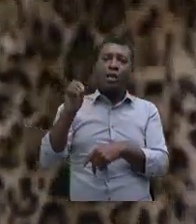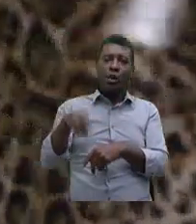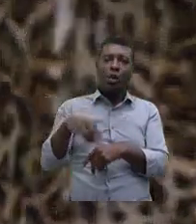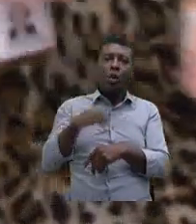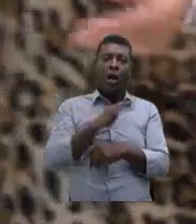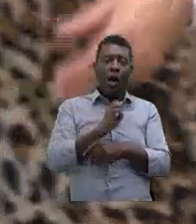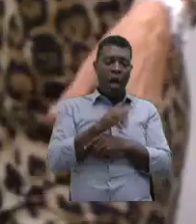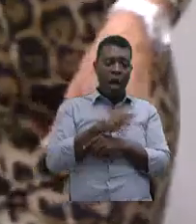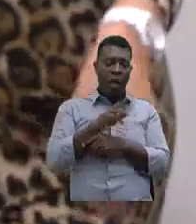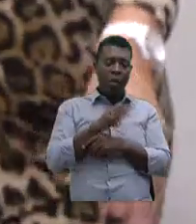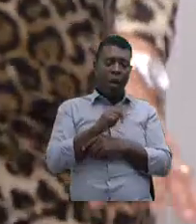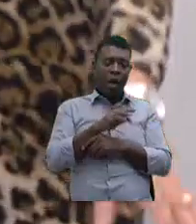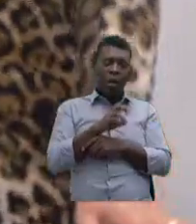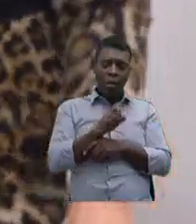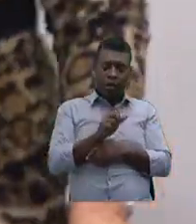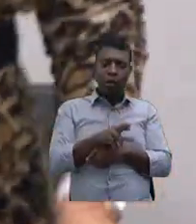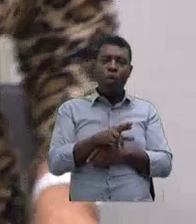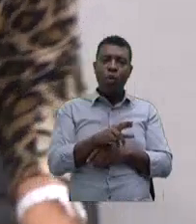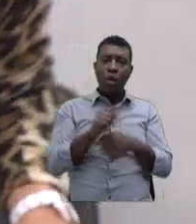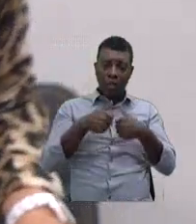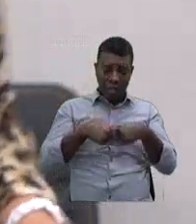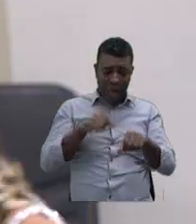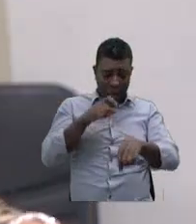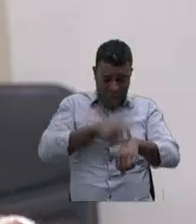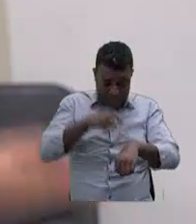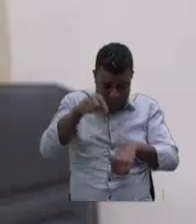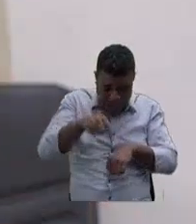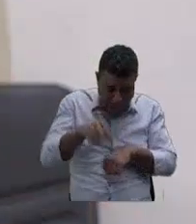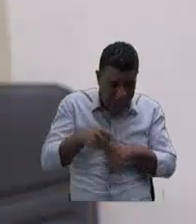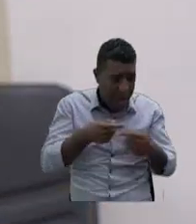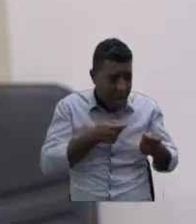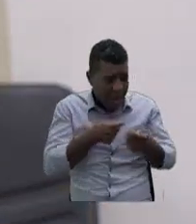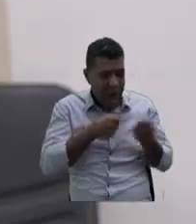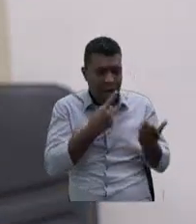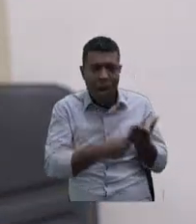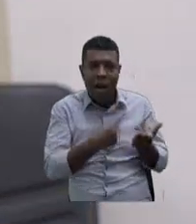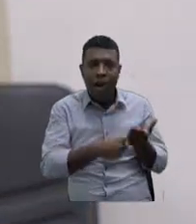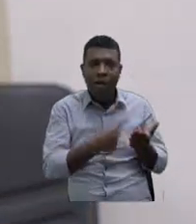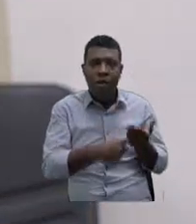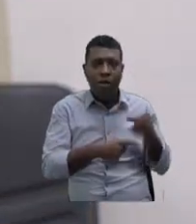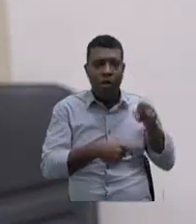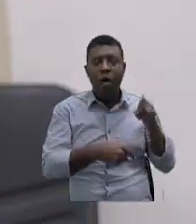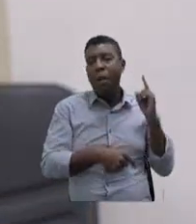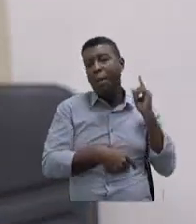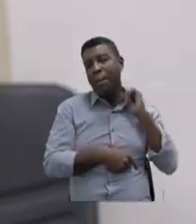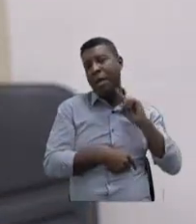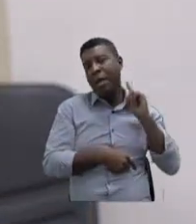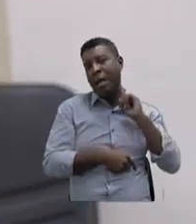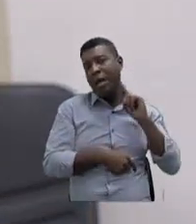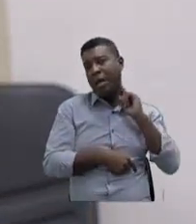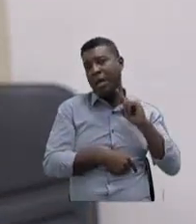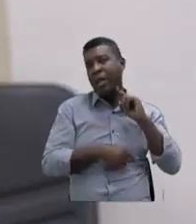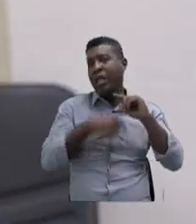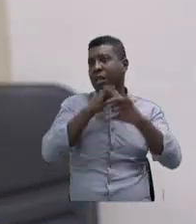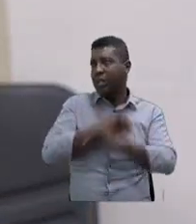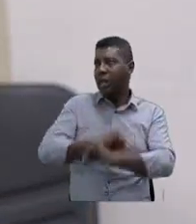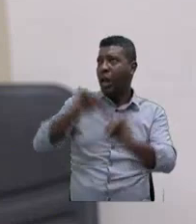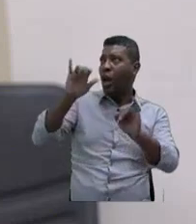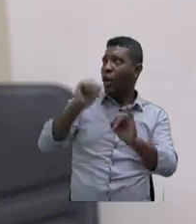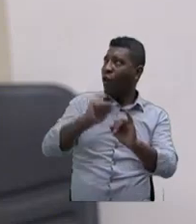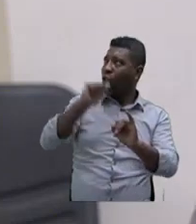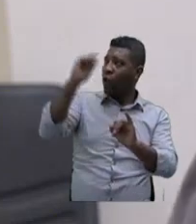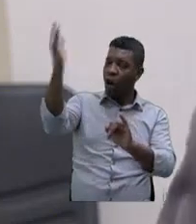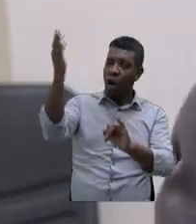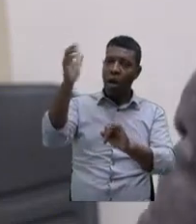nesse momento, num acordo nosso com eles, de divulgação do destino Minas Gerais, que ela divulga para fora do Brasil, no